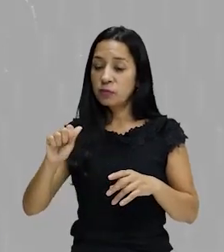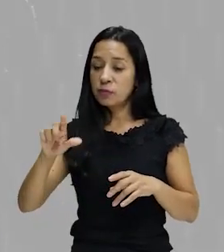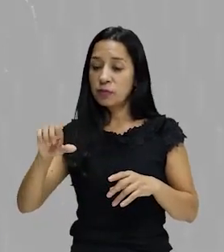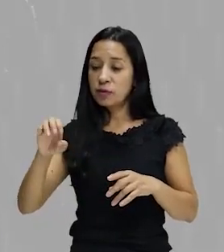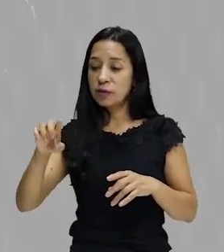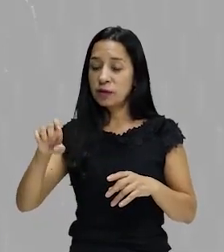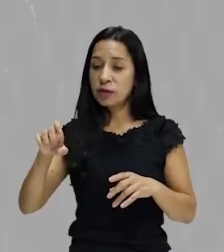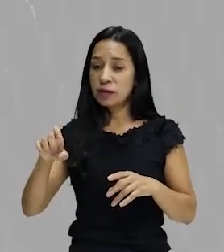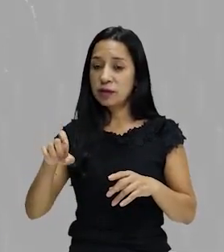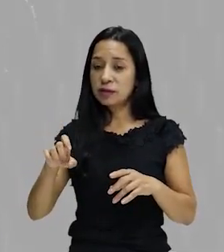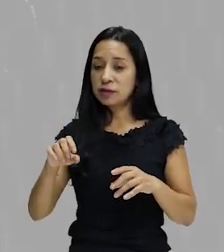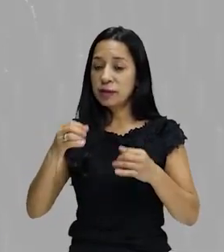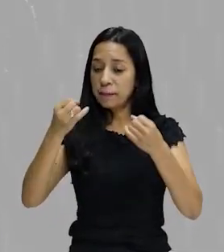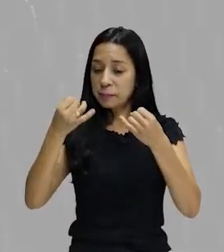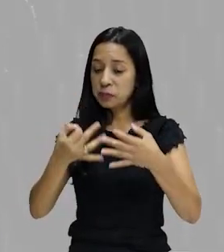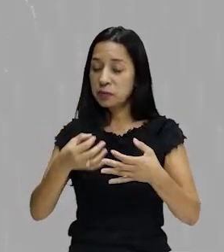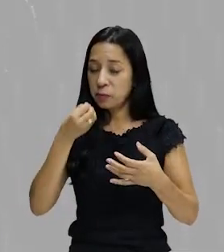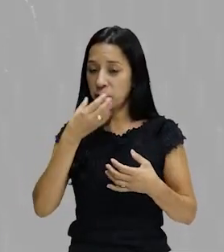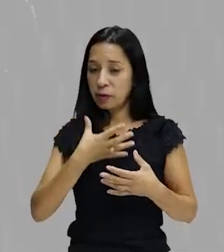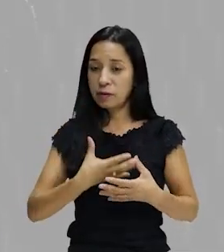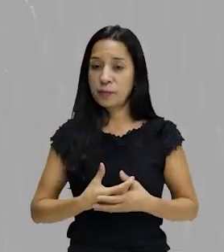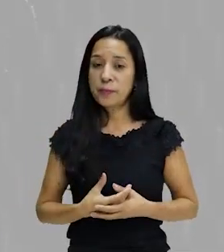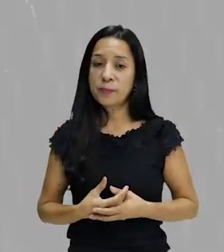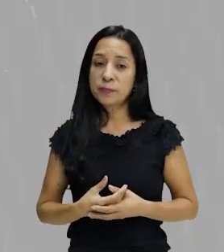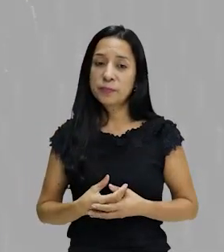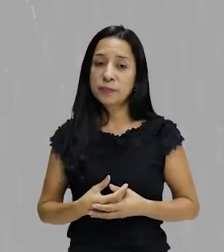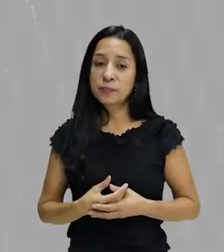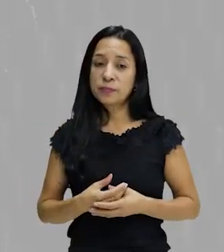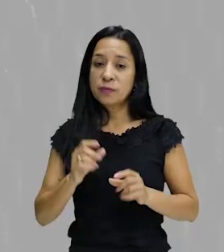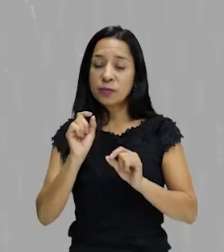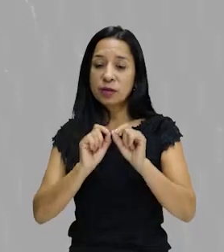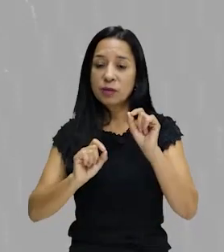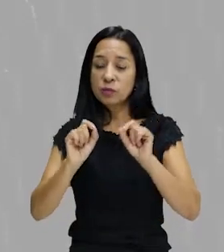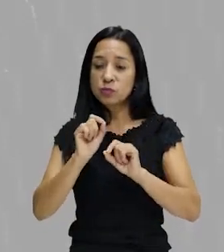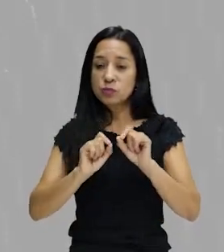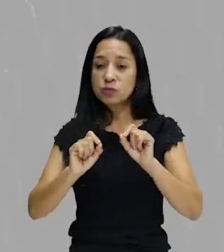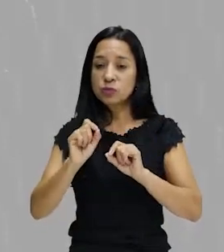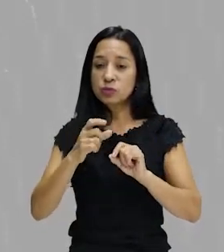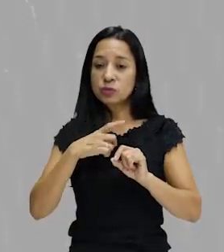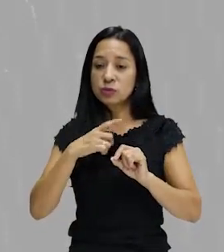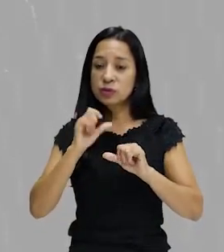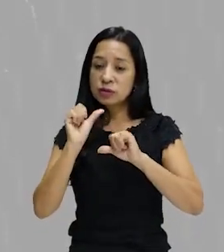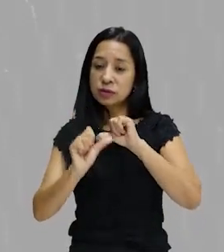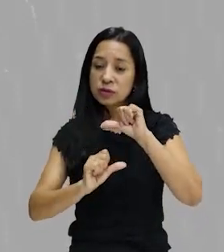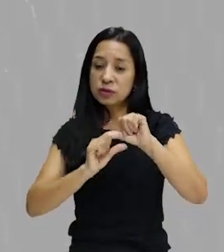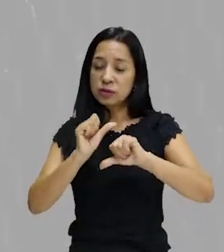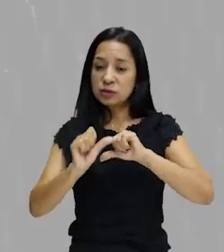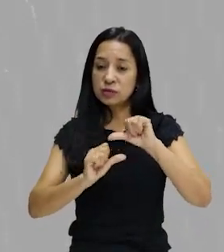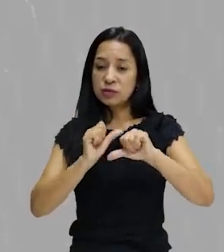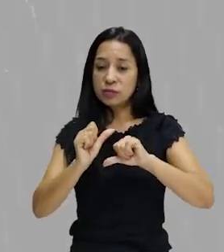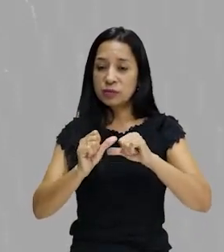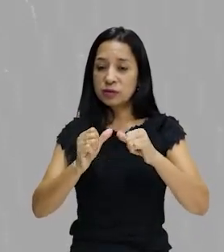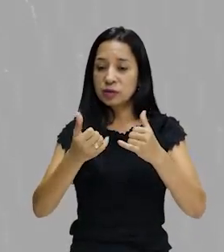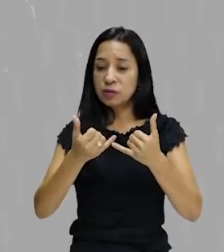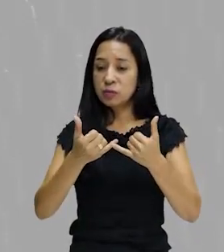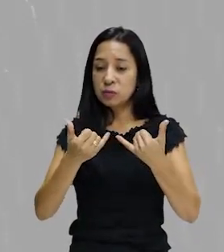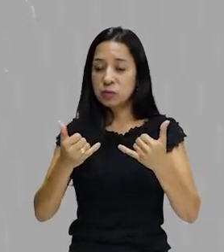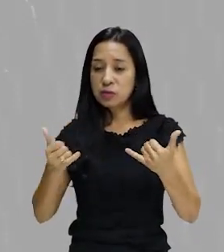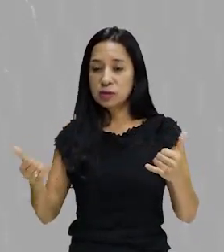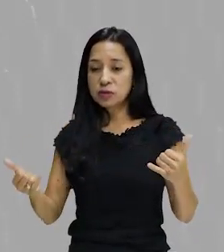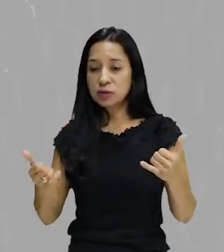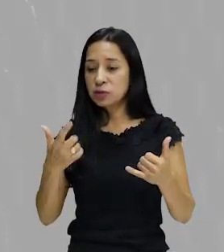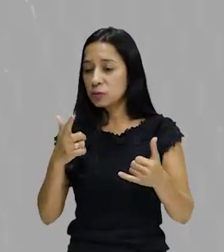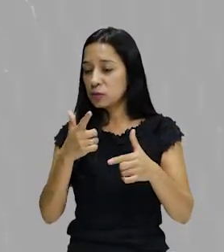vocês, na questão das pilhas. E isso vai ter essa transformação de energia sem causar danos ao meio